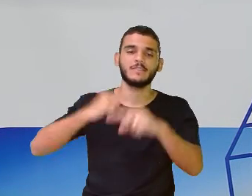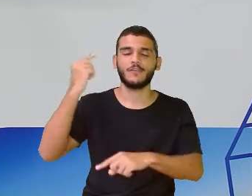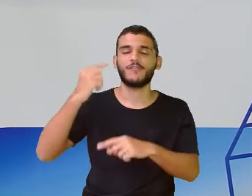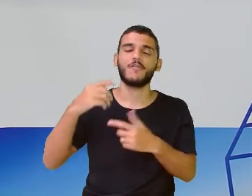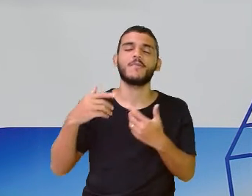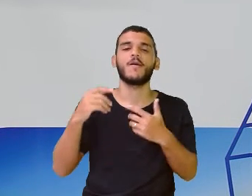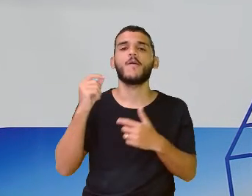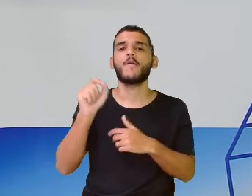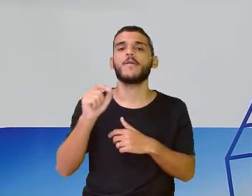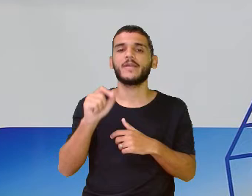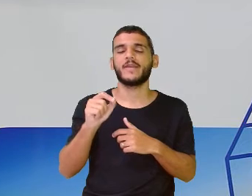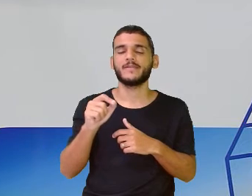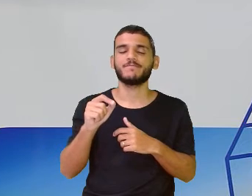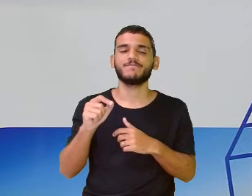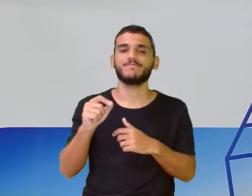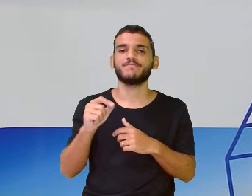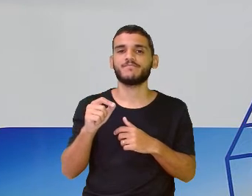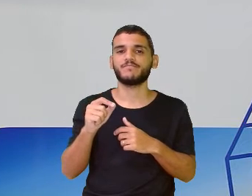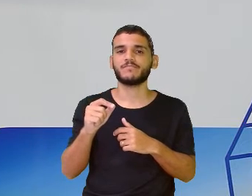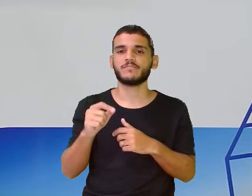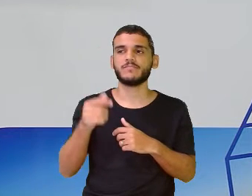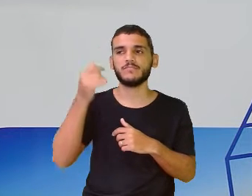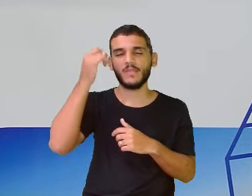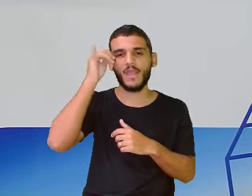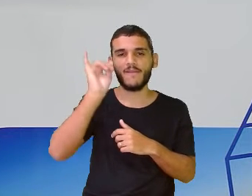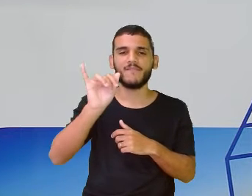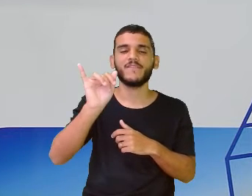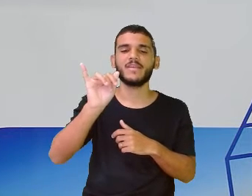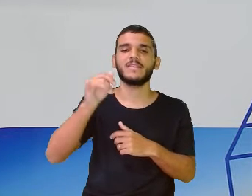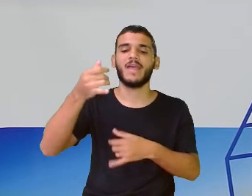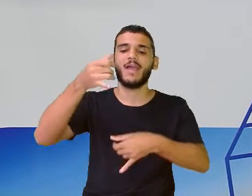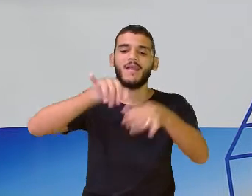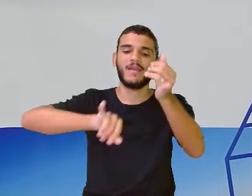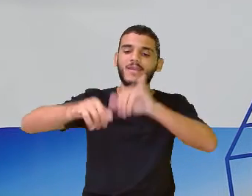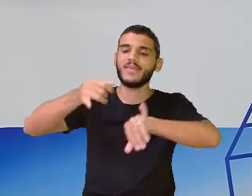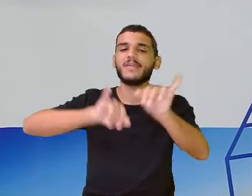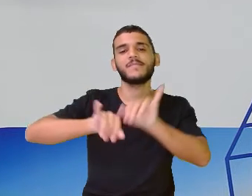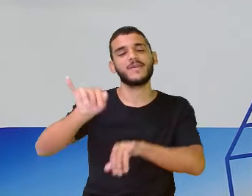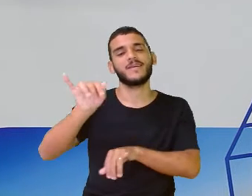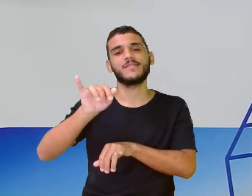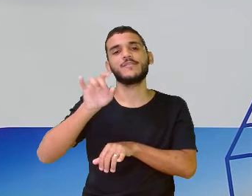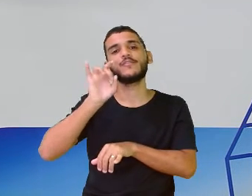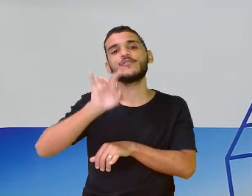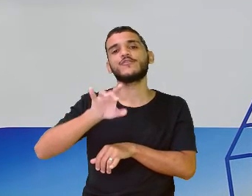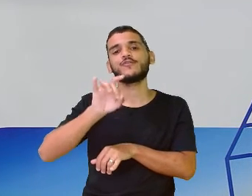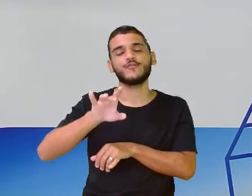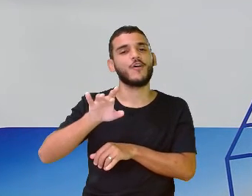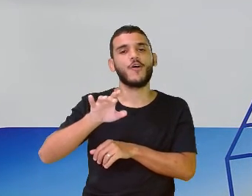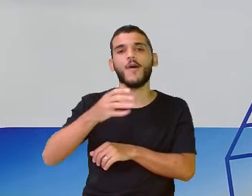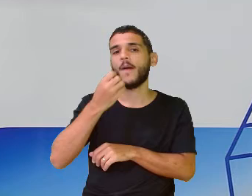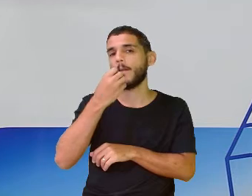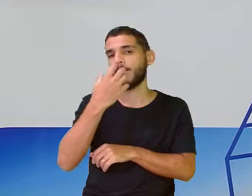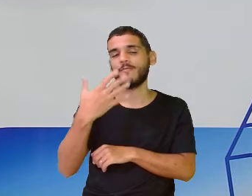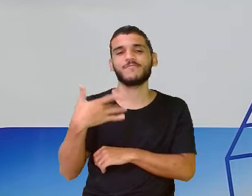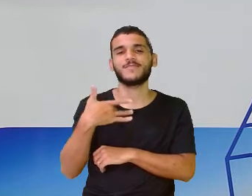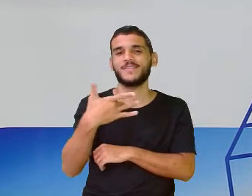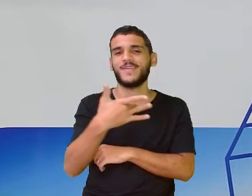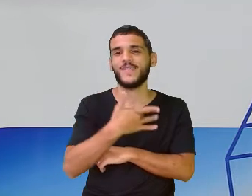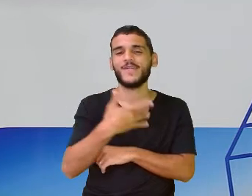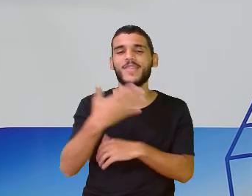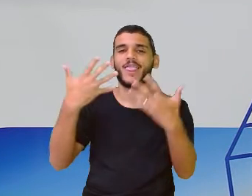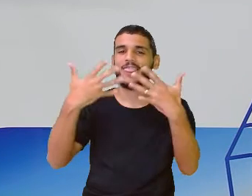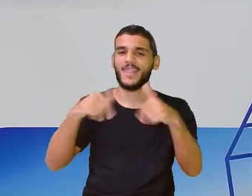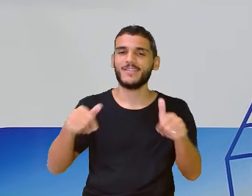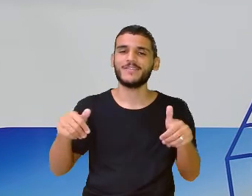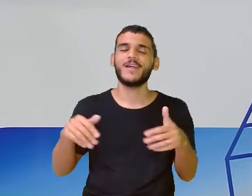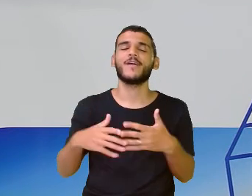compostagem, ele deixa de utilizar esse mesmo material, só que químico. Ele está usando orgânico, natural. Então, o solo, além